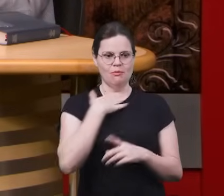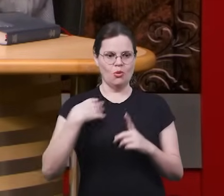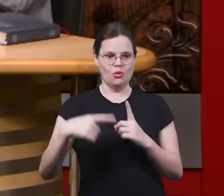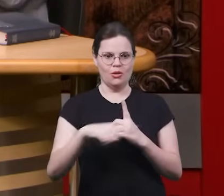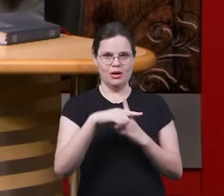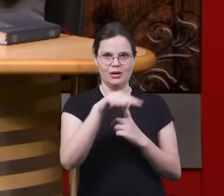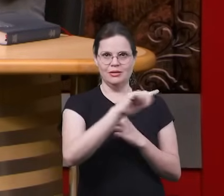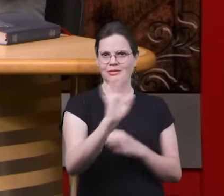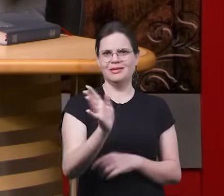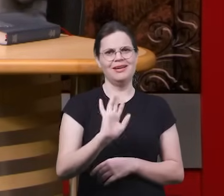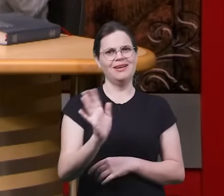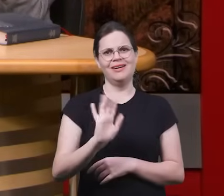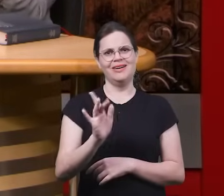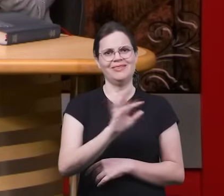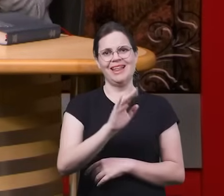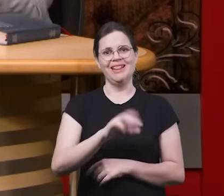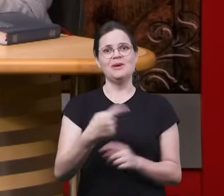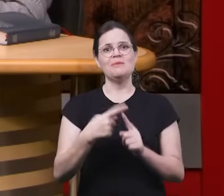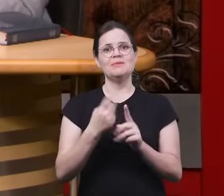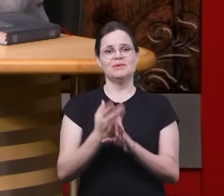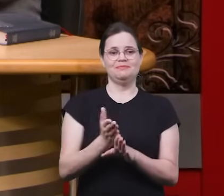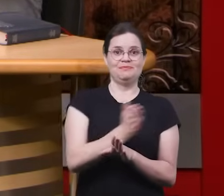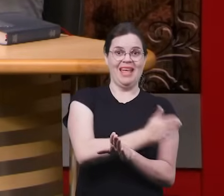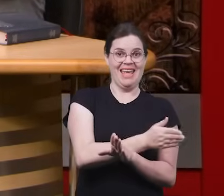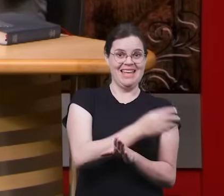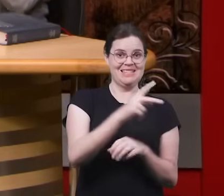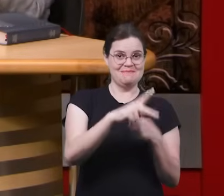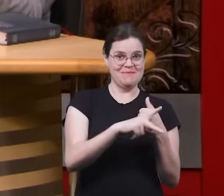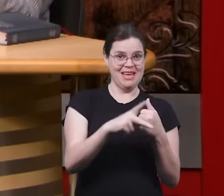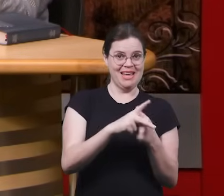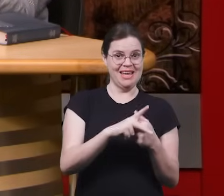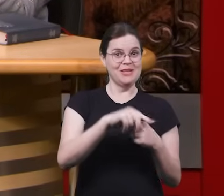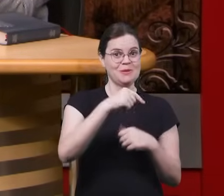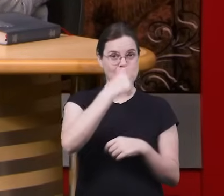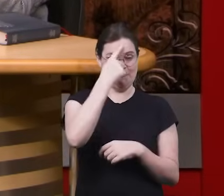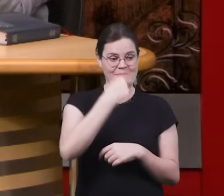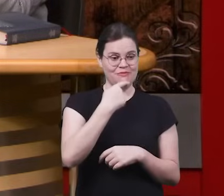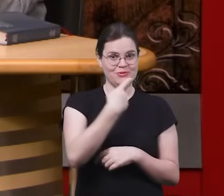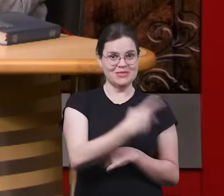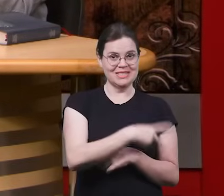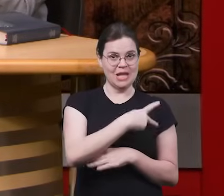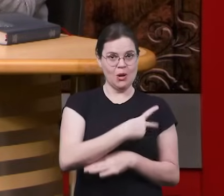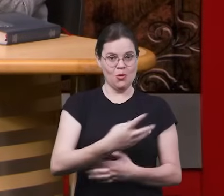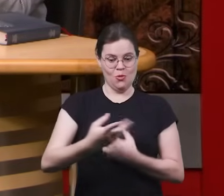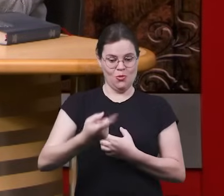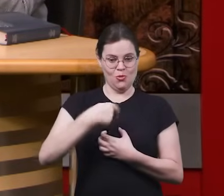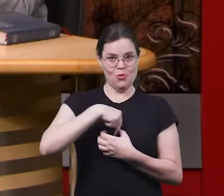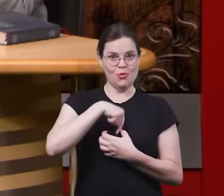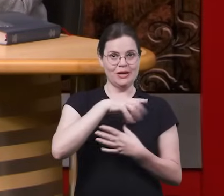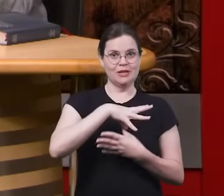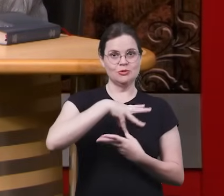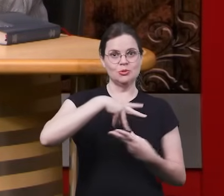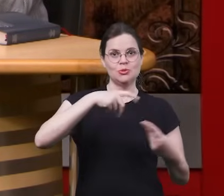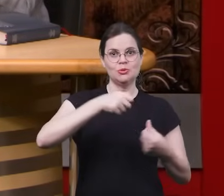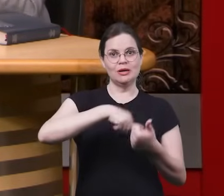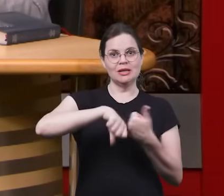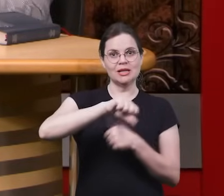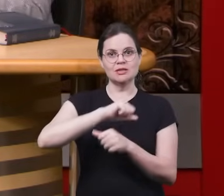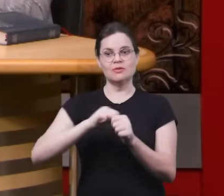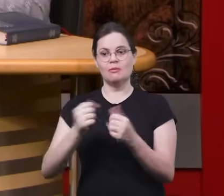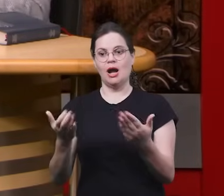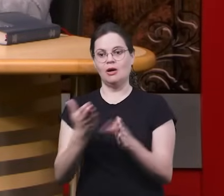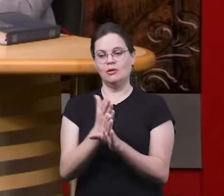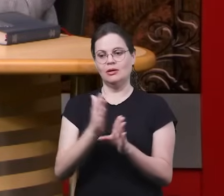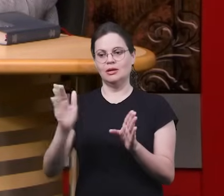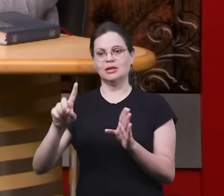era a morte do Pedro antes, o Pedro antes da ressurreição. Exatamente. E o Pedro agora depois da